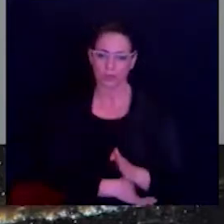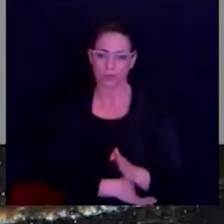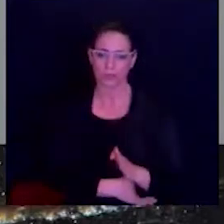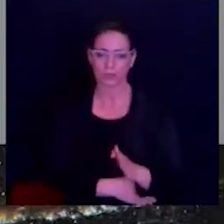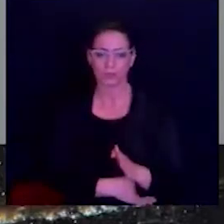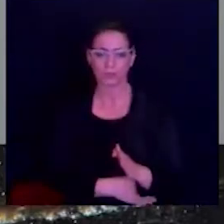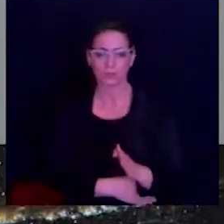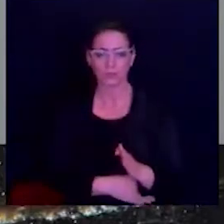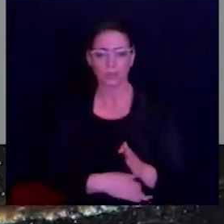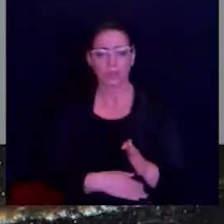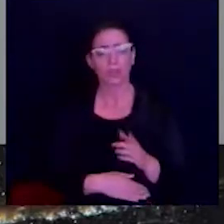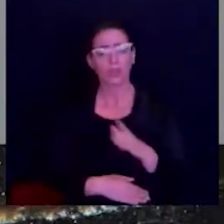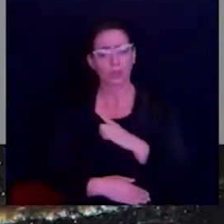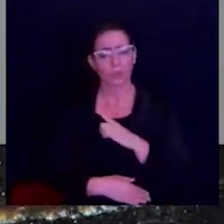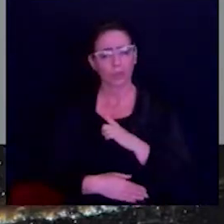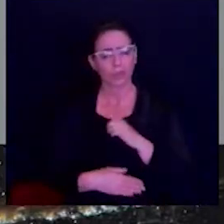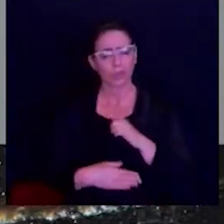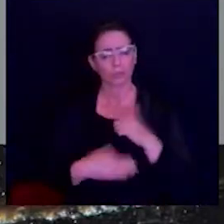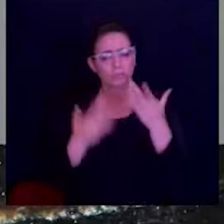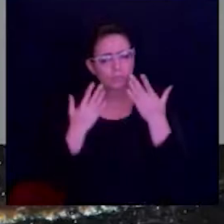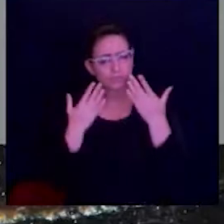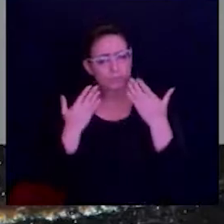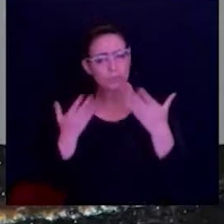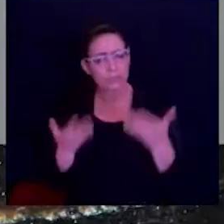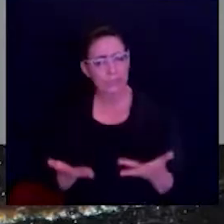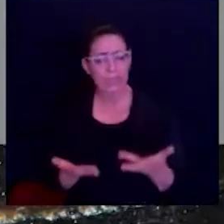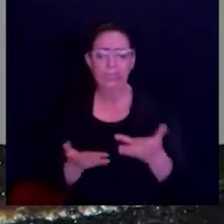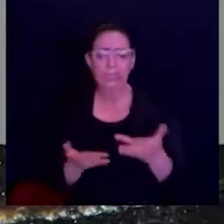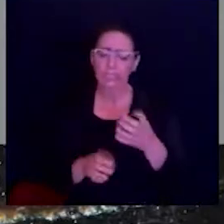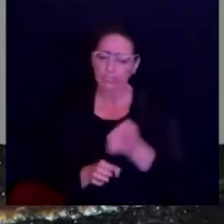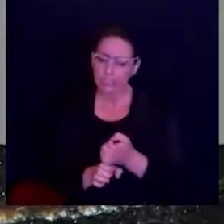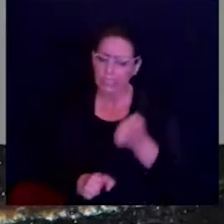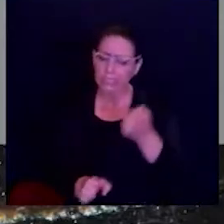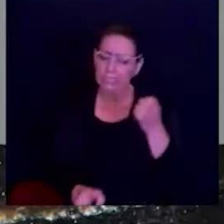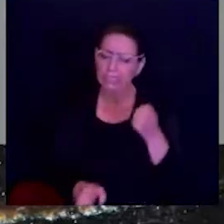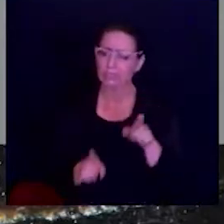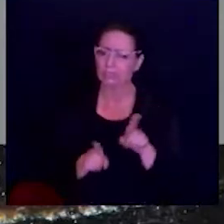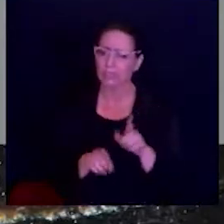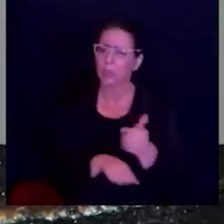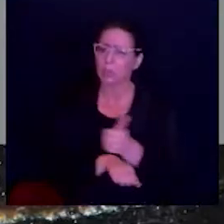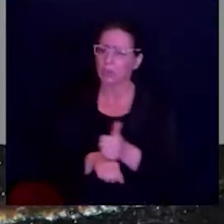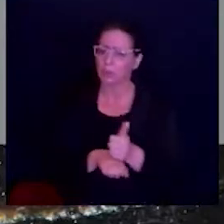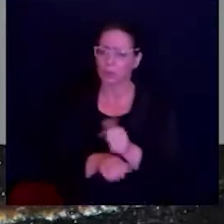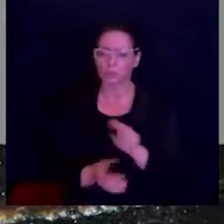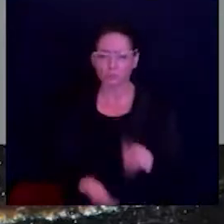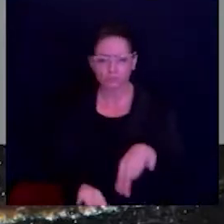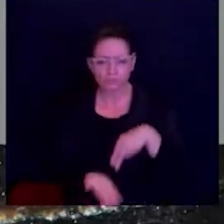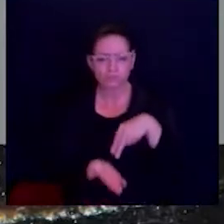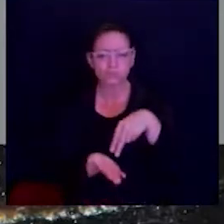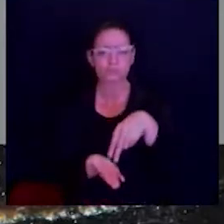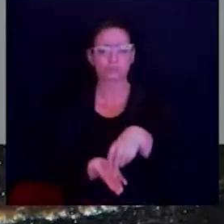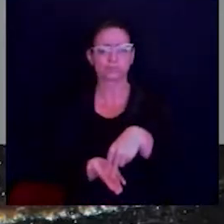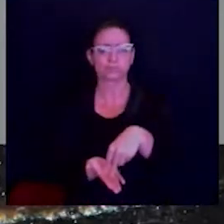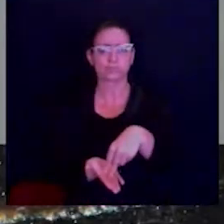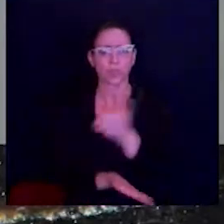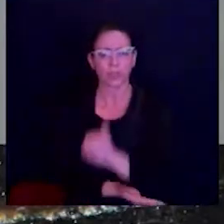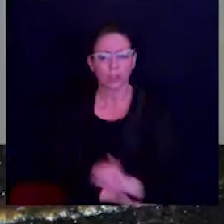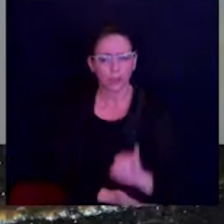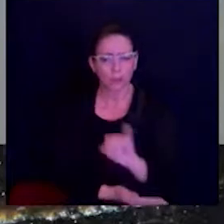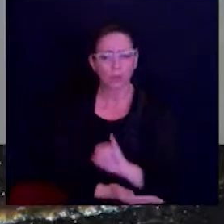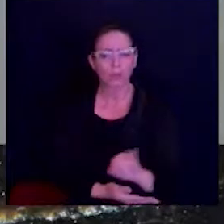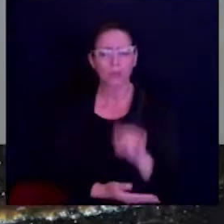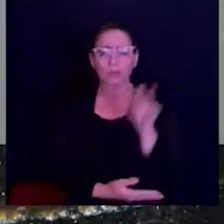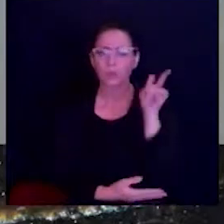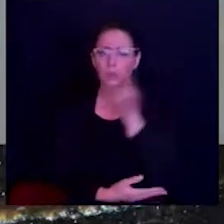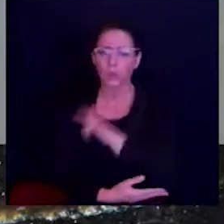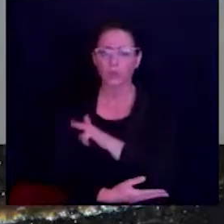Manifesto minha serena confiança de que a engenharia e os engenheiros terão um papel protagônico no esforço para alcançar esse tão